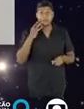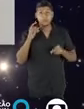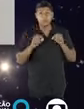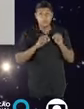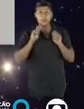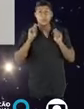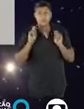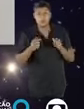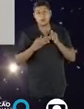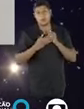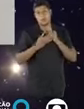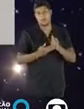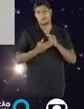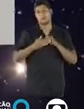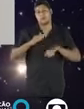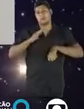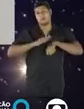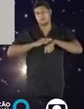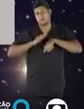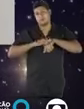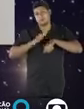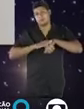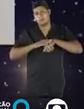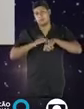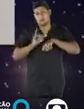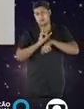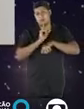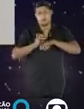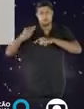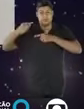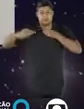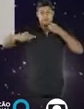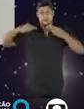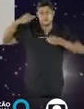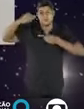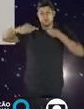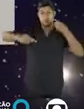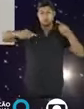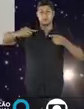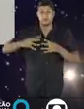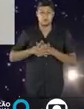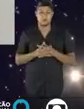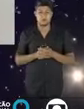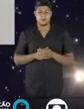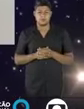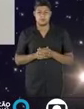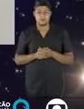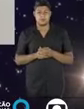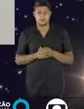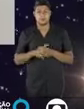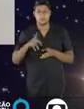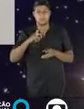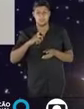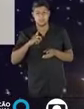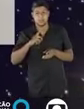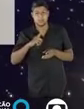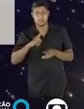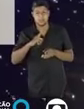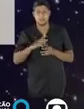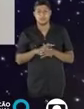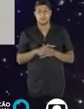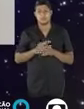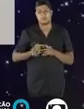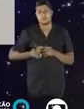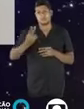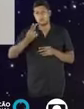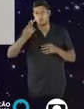acho que isso poderia ajudar muito nesse fechamento de ciclo. Então, tem essa